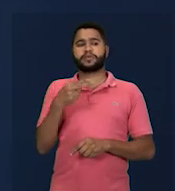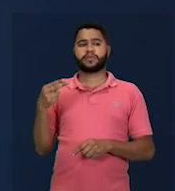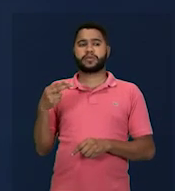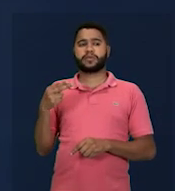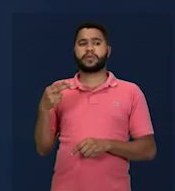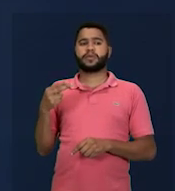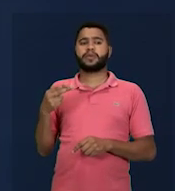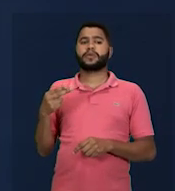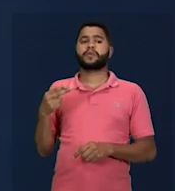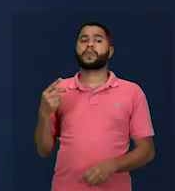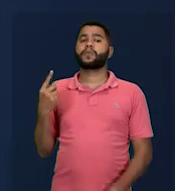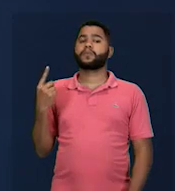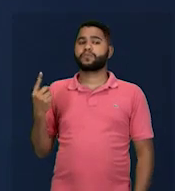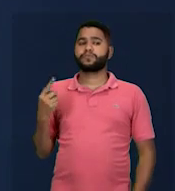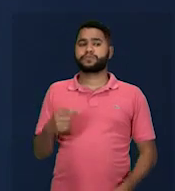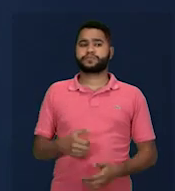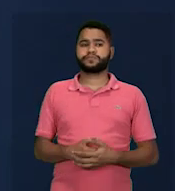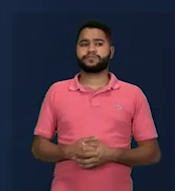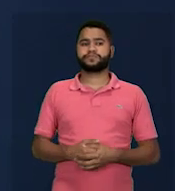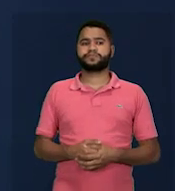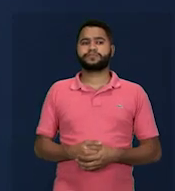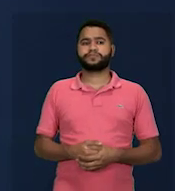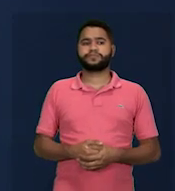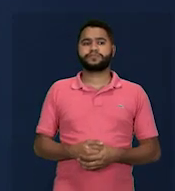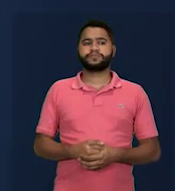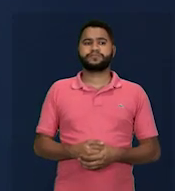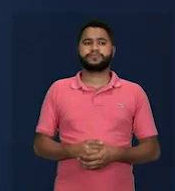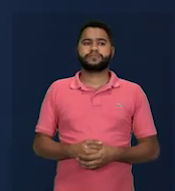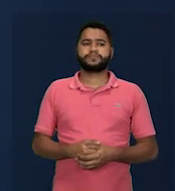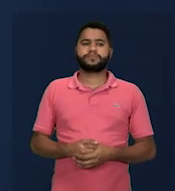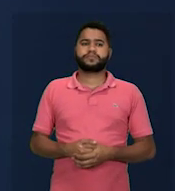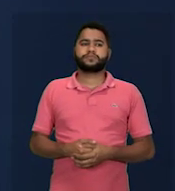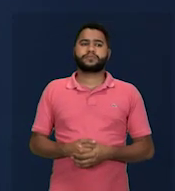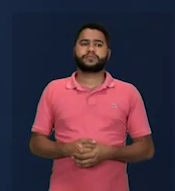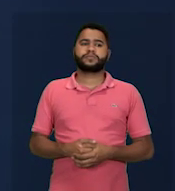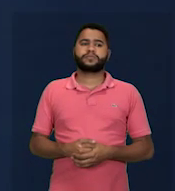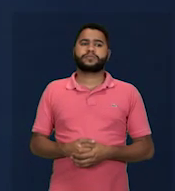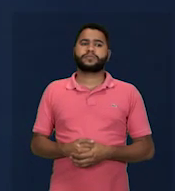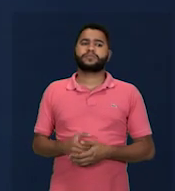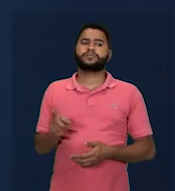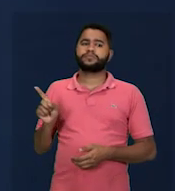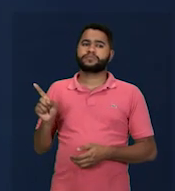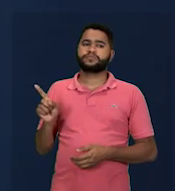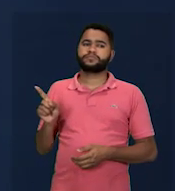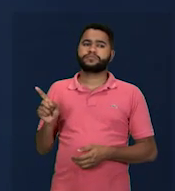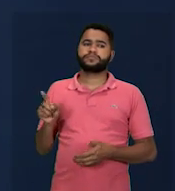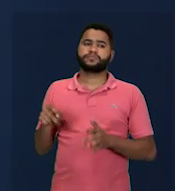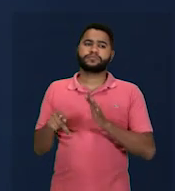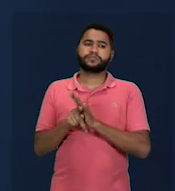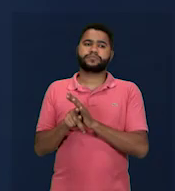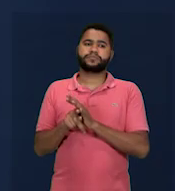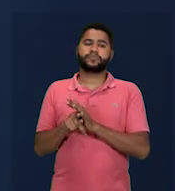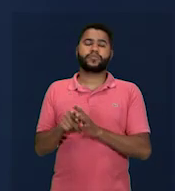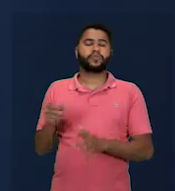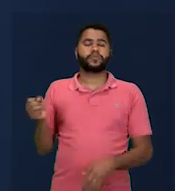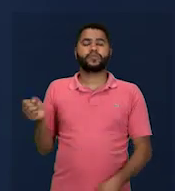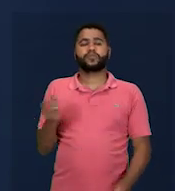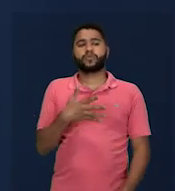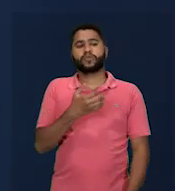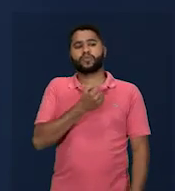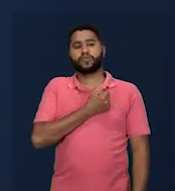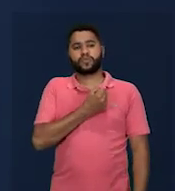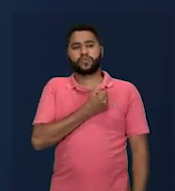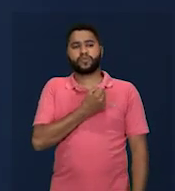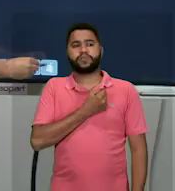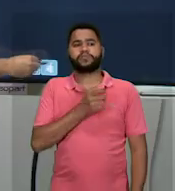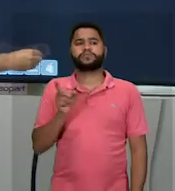4 menos 3, que é 1. Ok? Então, ficamos aqui em notação científica com um novo número índice, a